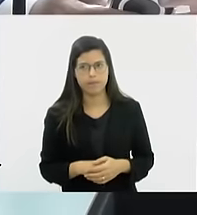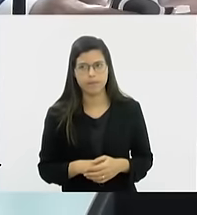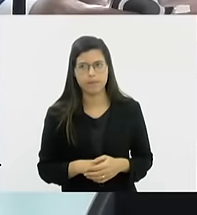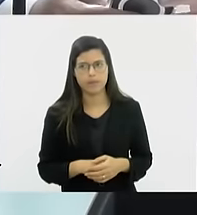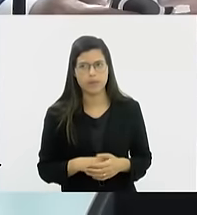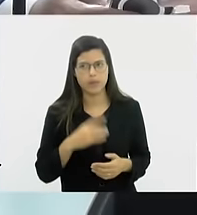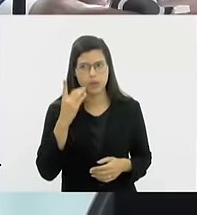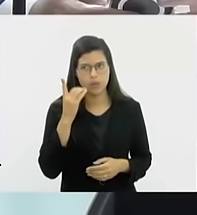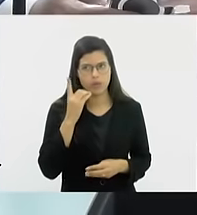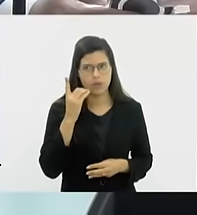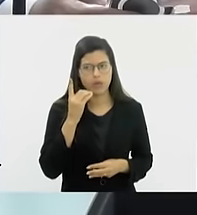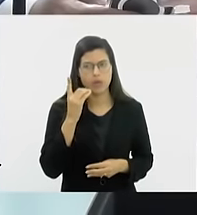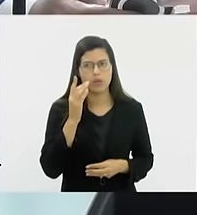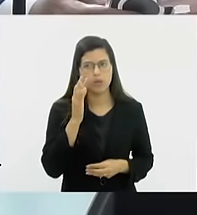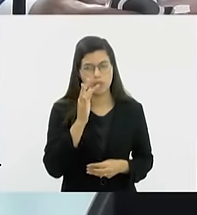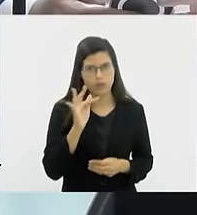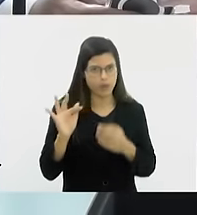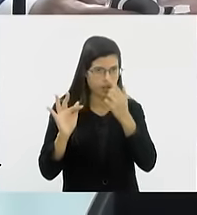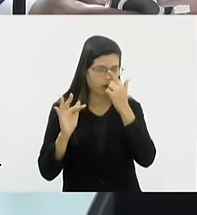pai do meu amigo Gabriel Monteiro.